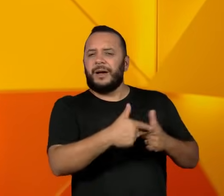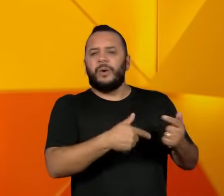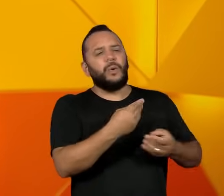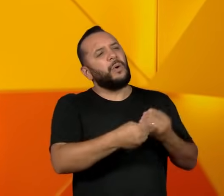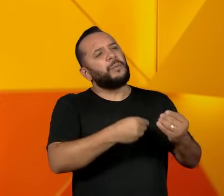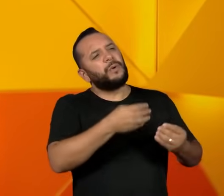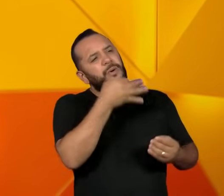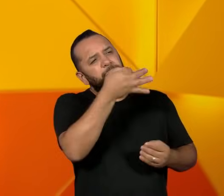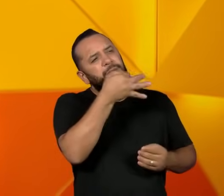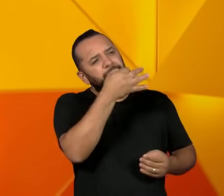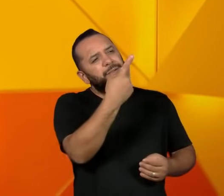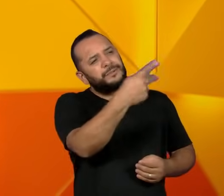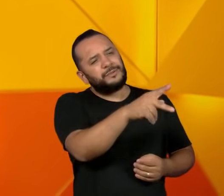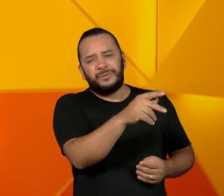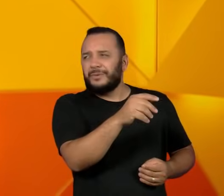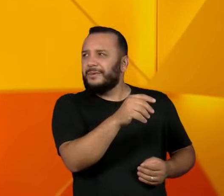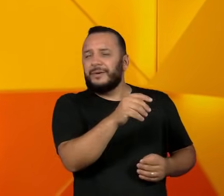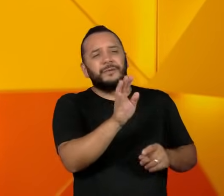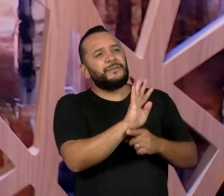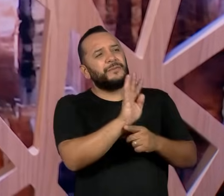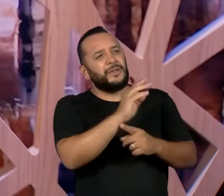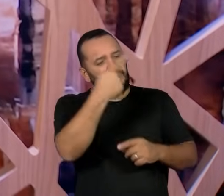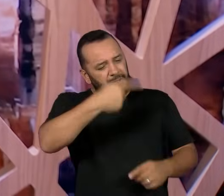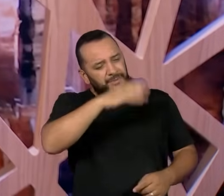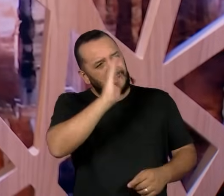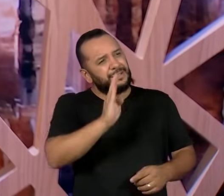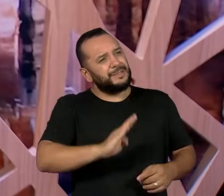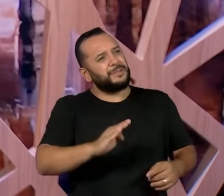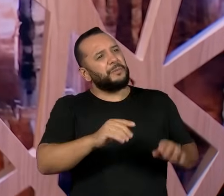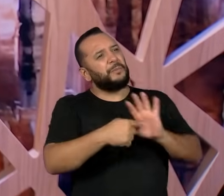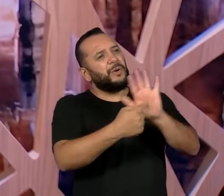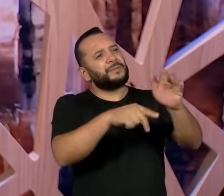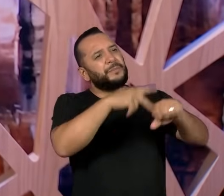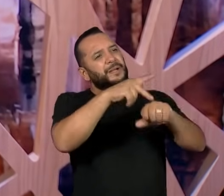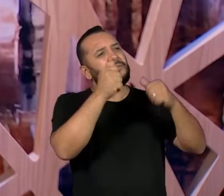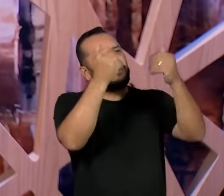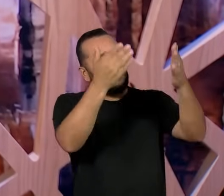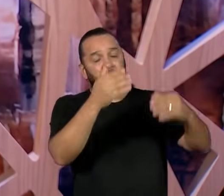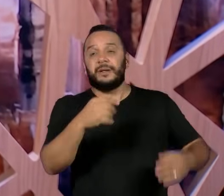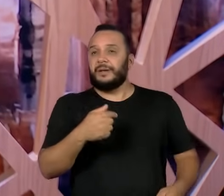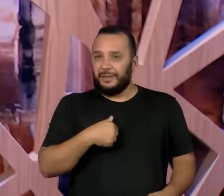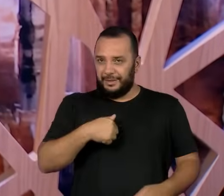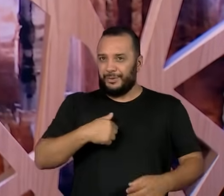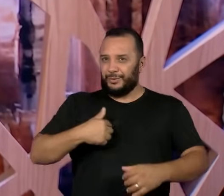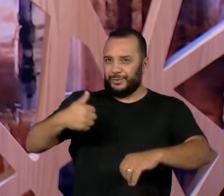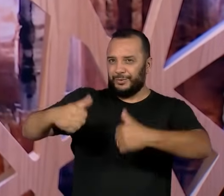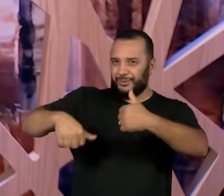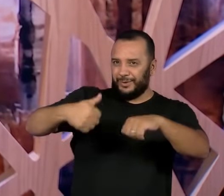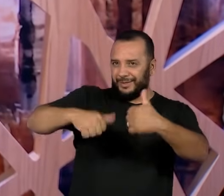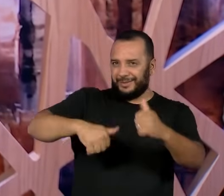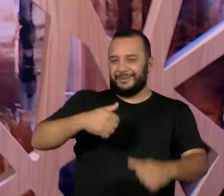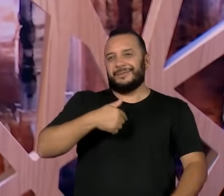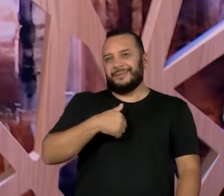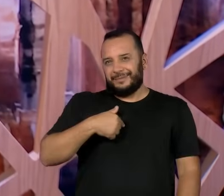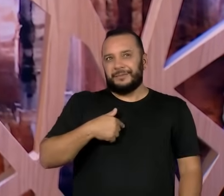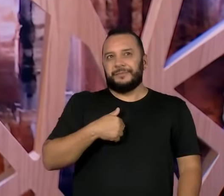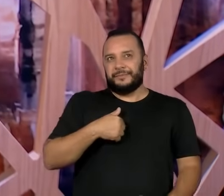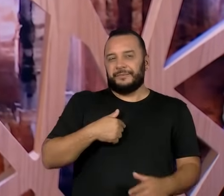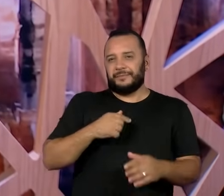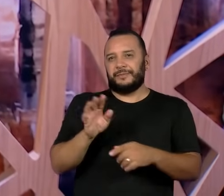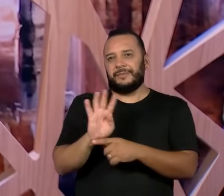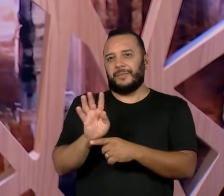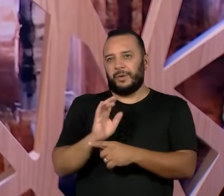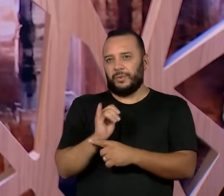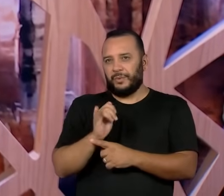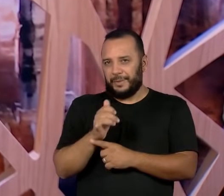a recepção dos filmes brasileiros no exterior? Sem dúvida. Foi uma participação como júri de uma parte de documentário